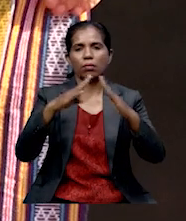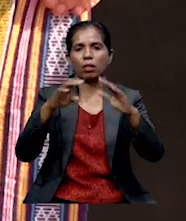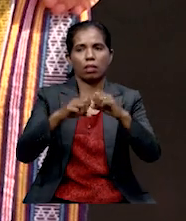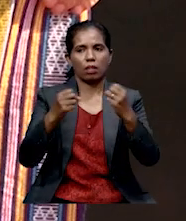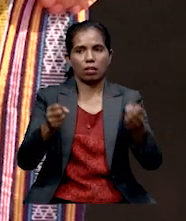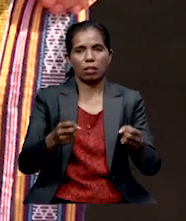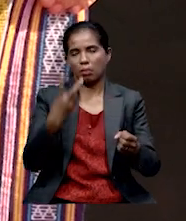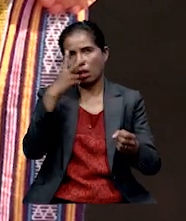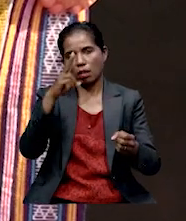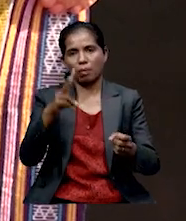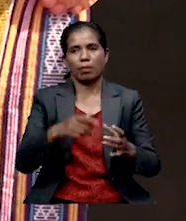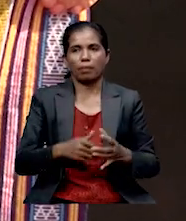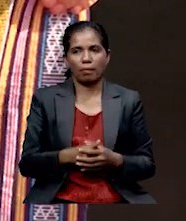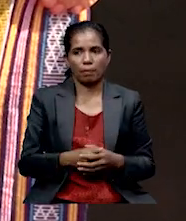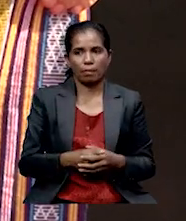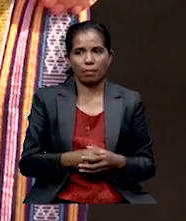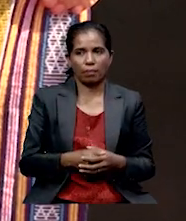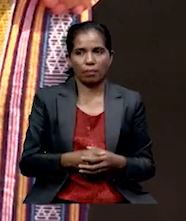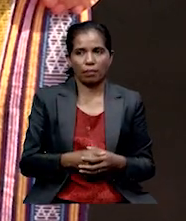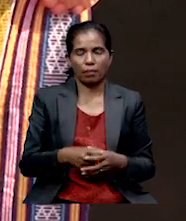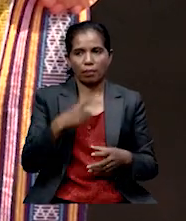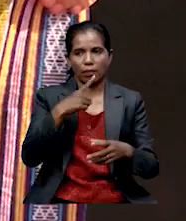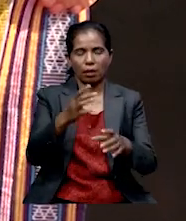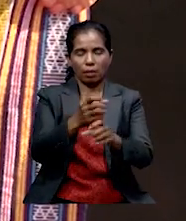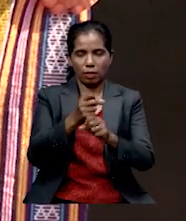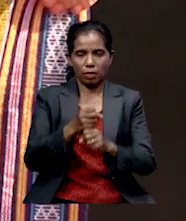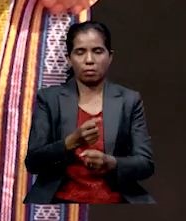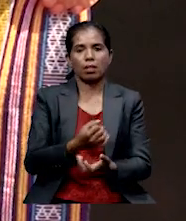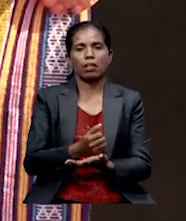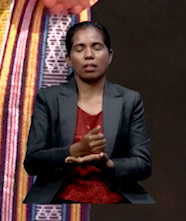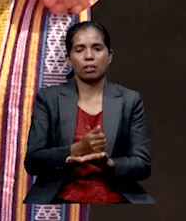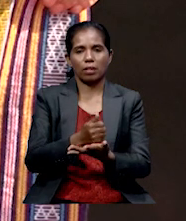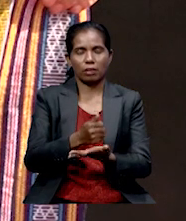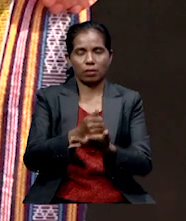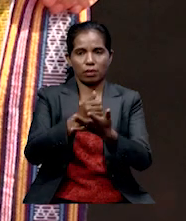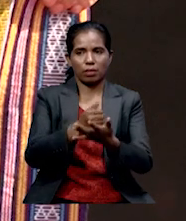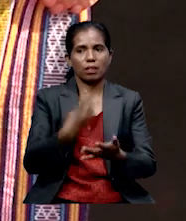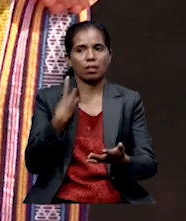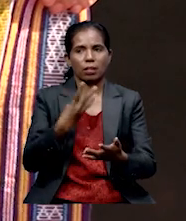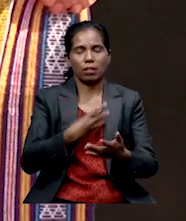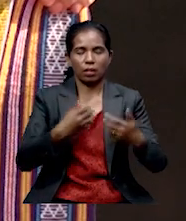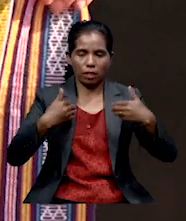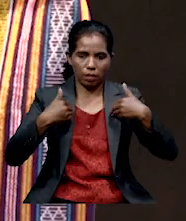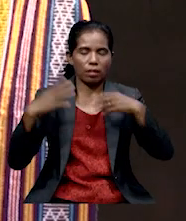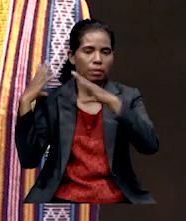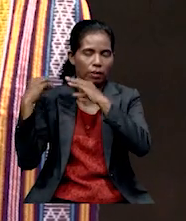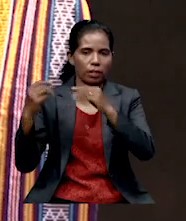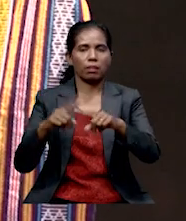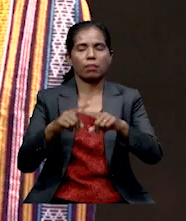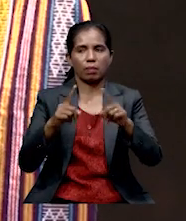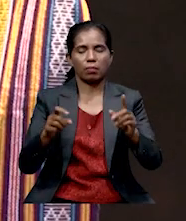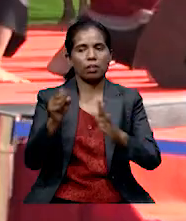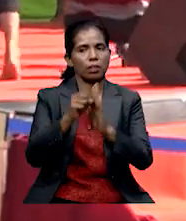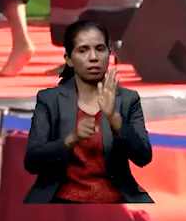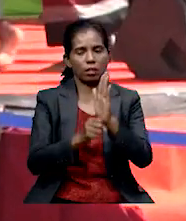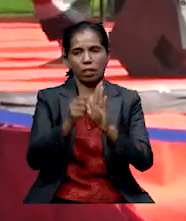e mareba, nem espera ver cima ajuda a ruma cari. E tem a experiência da neve, mas vem senso lá, se